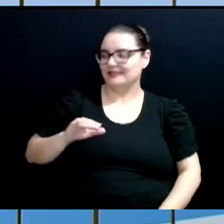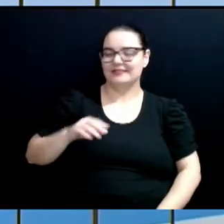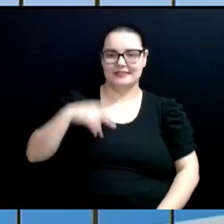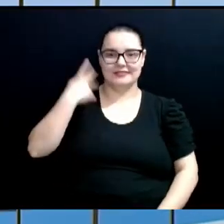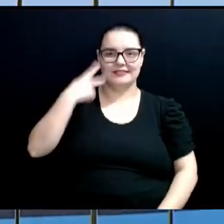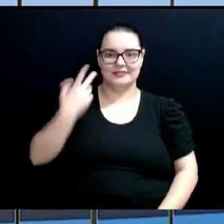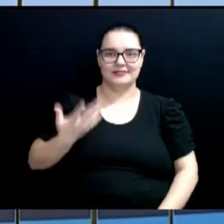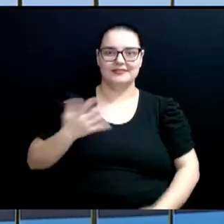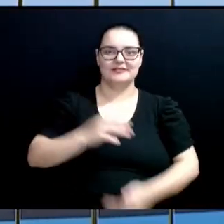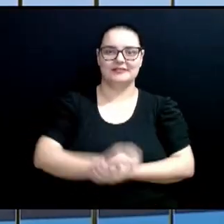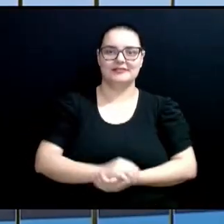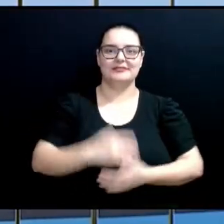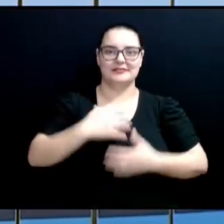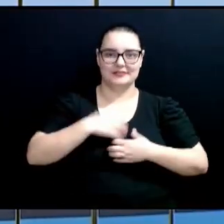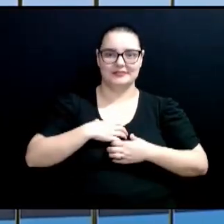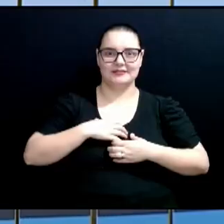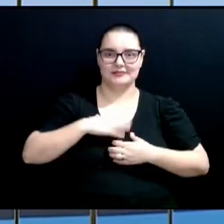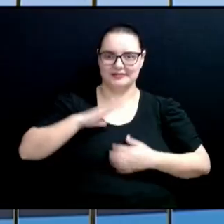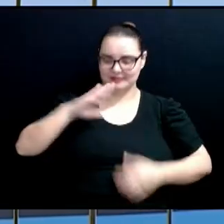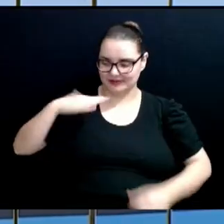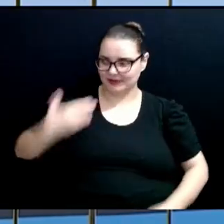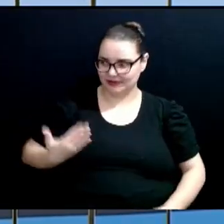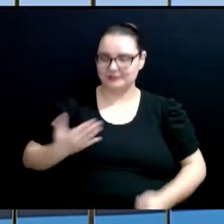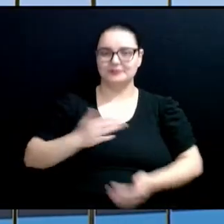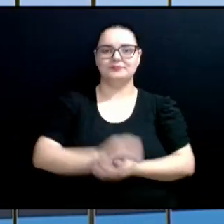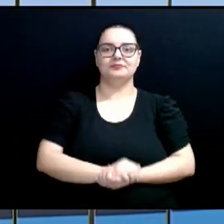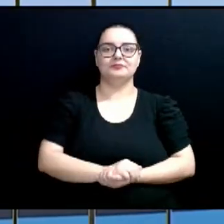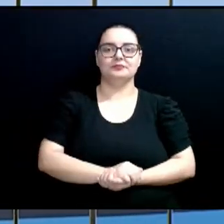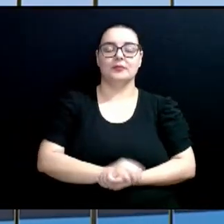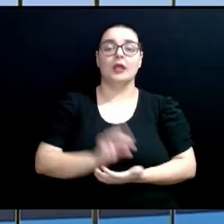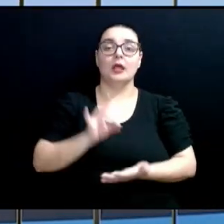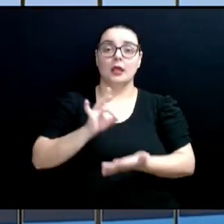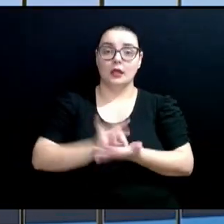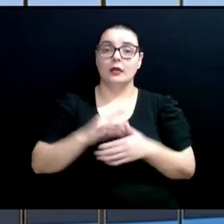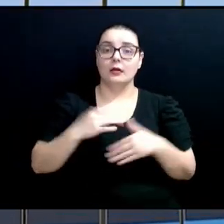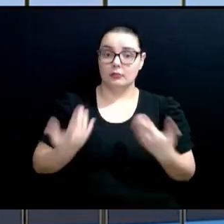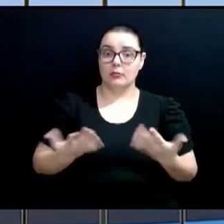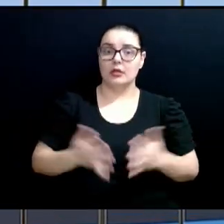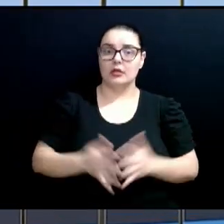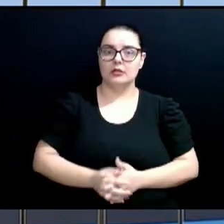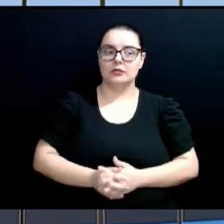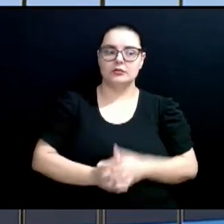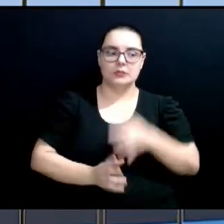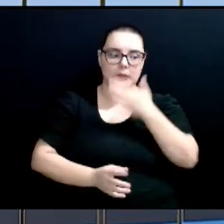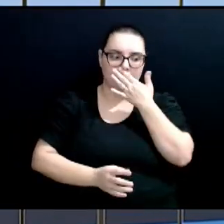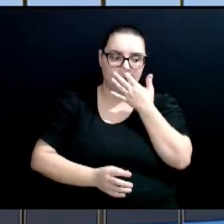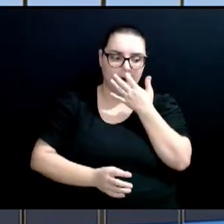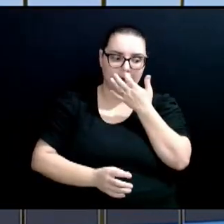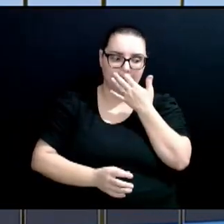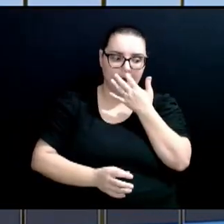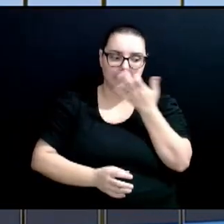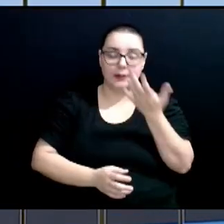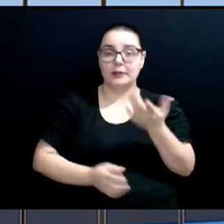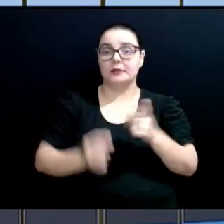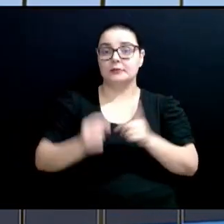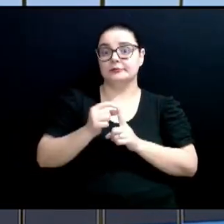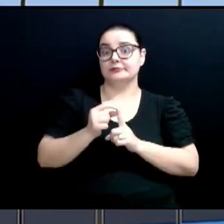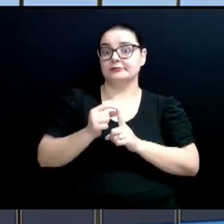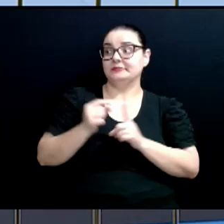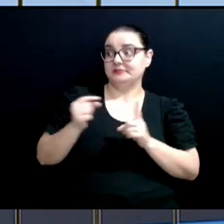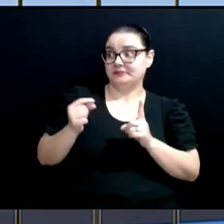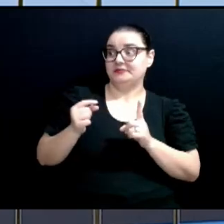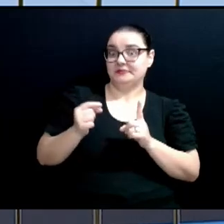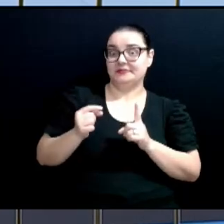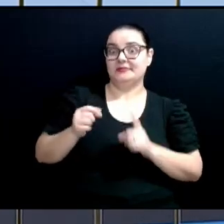realmente lisonjeado. Realmente é uma frase, digamos assim, secular,